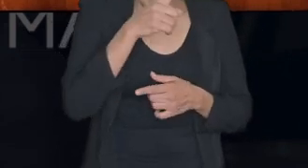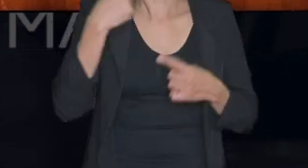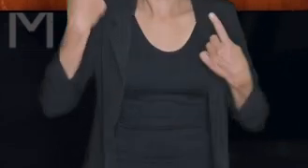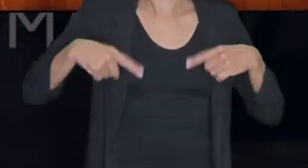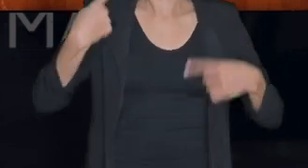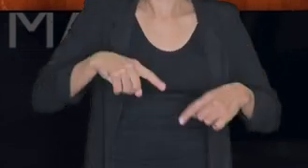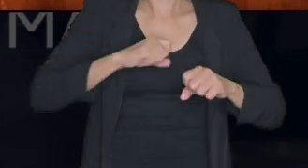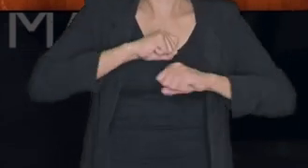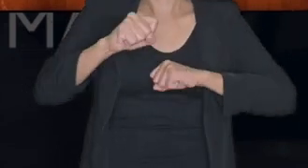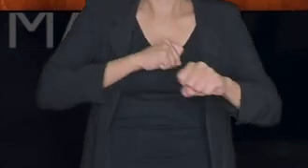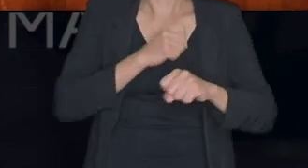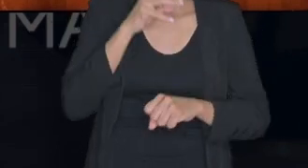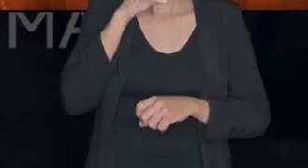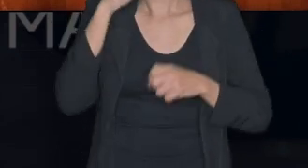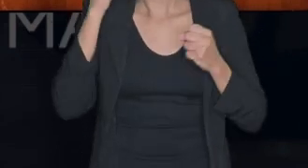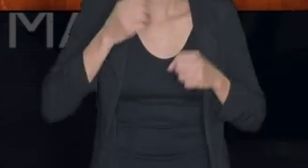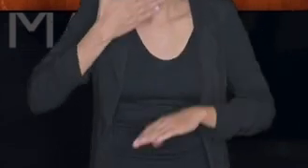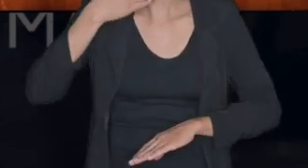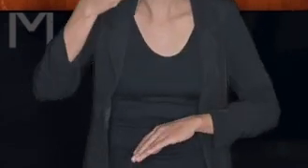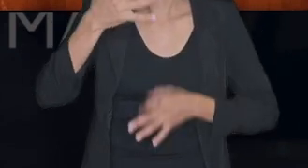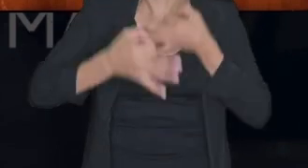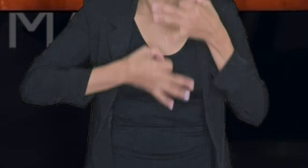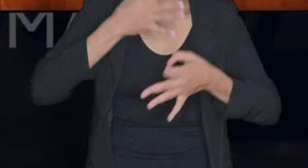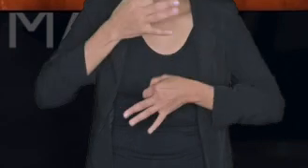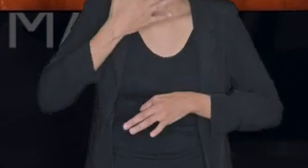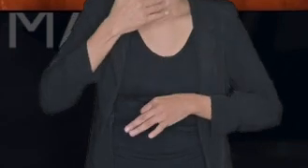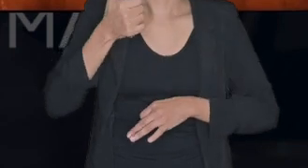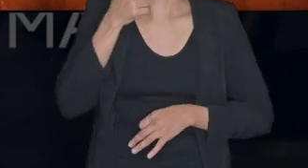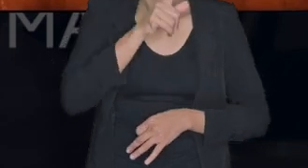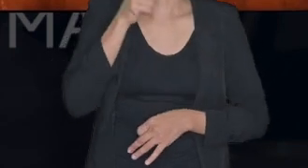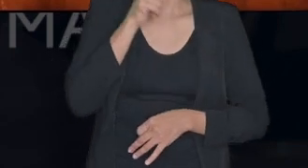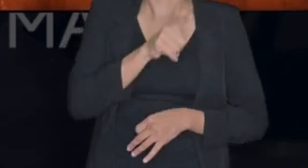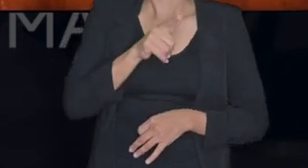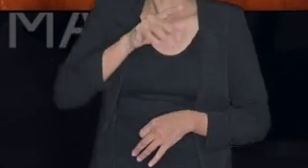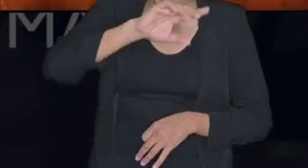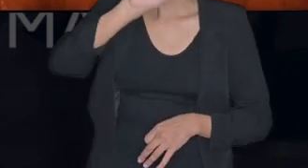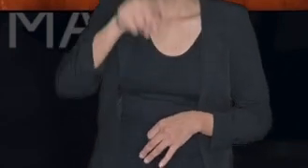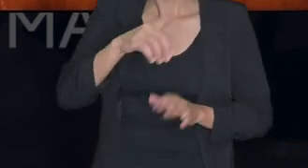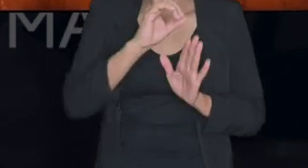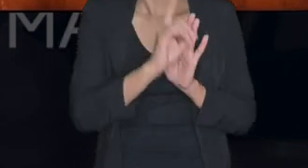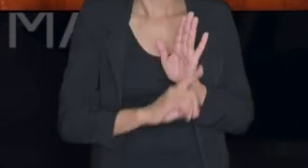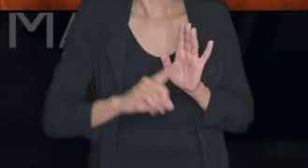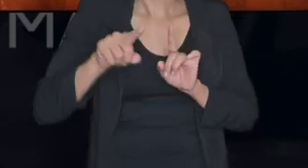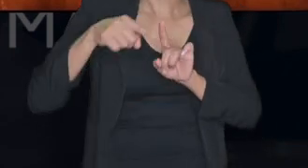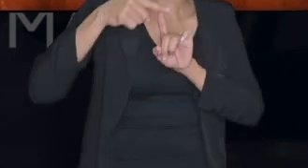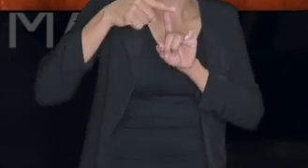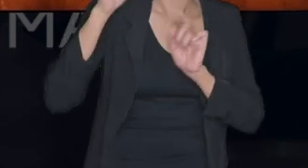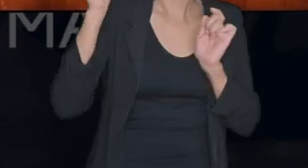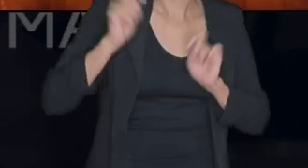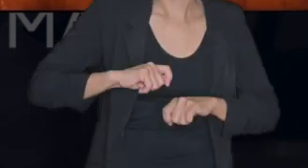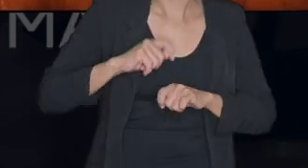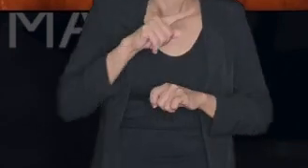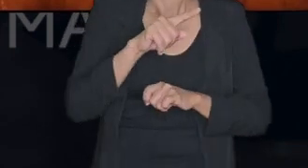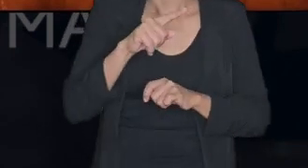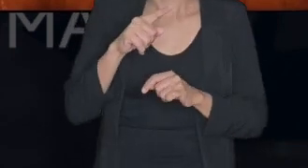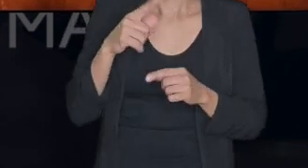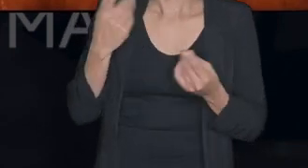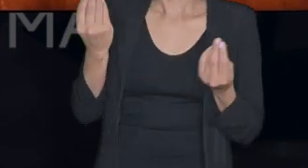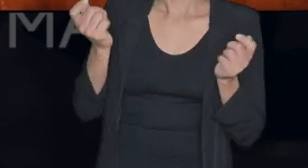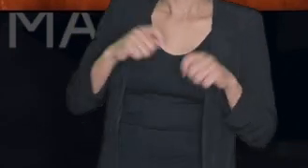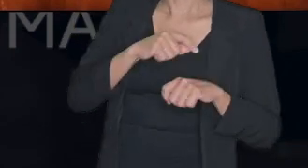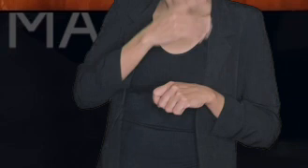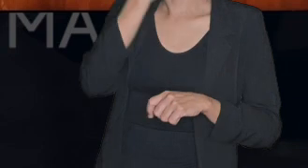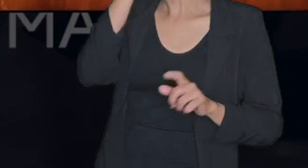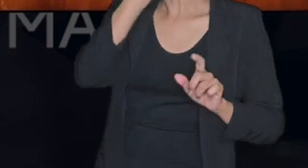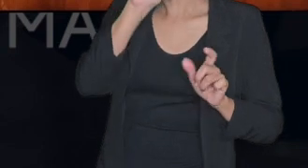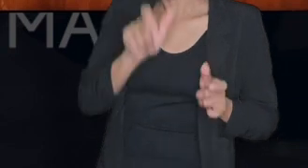argumento. Será que, mesmo com uma mera certidão positiva com efeito de negativa, os herdeiros poderiam